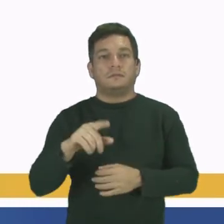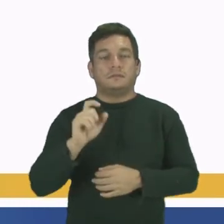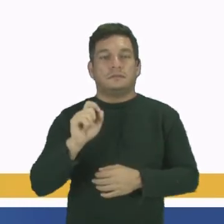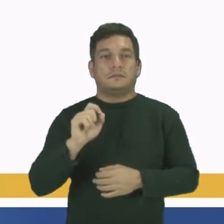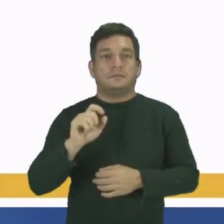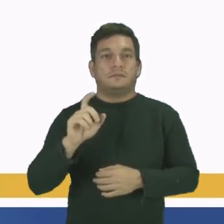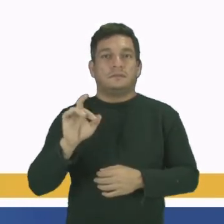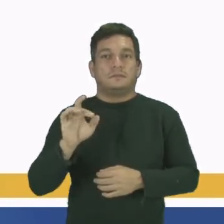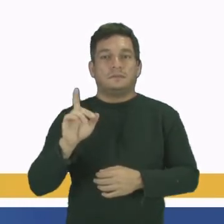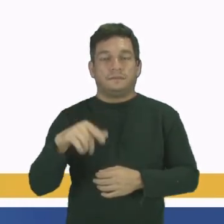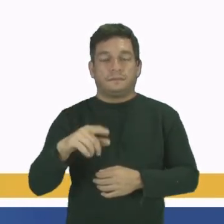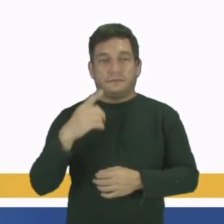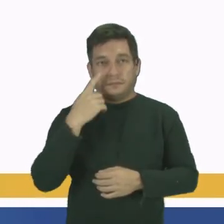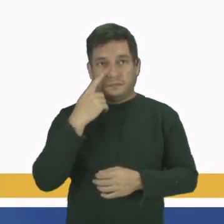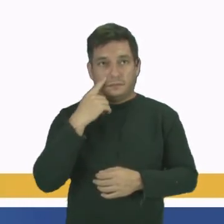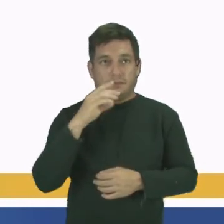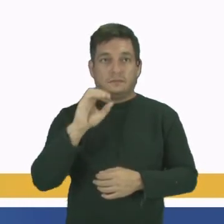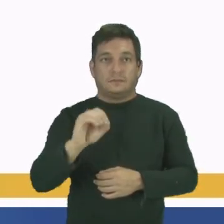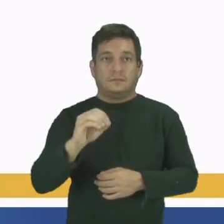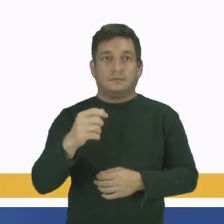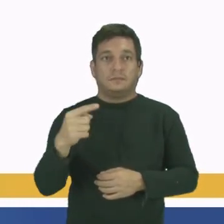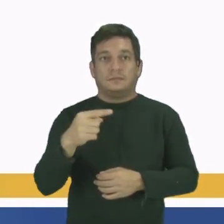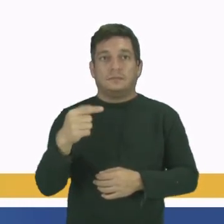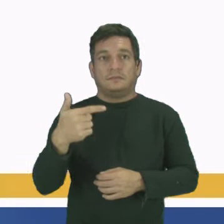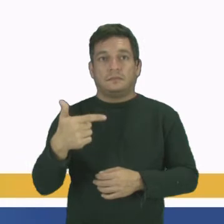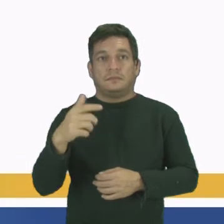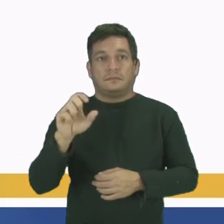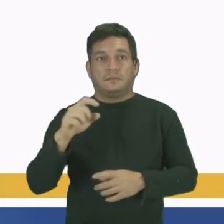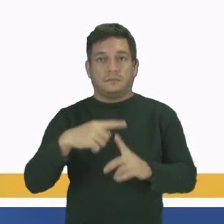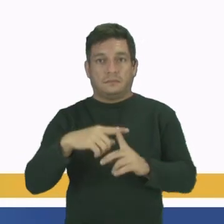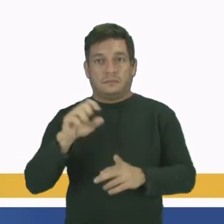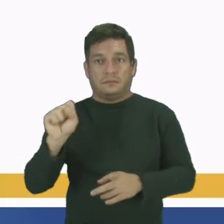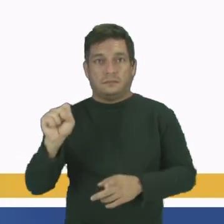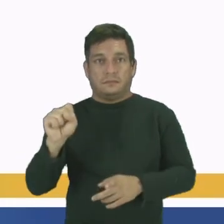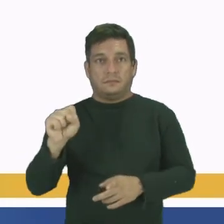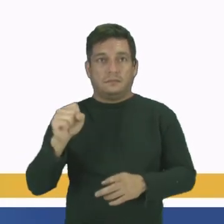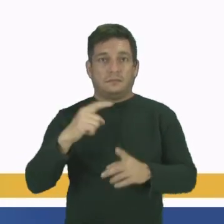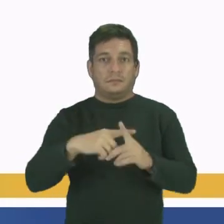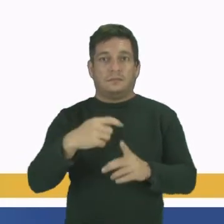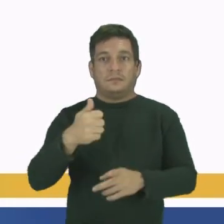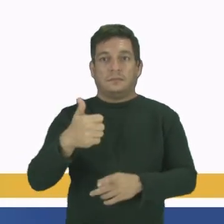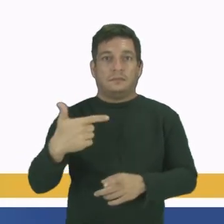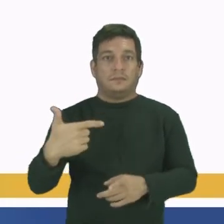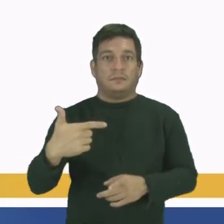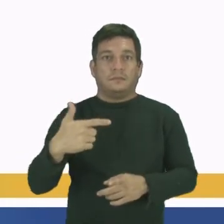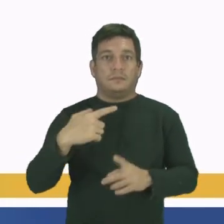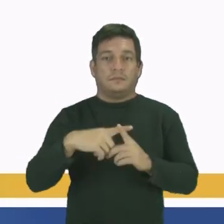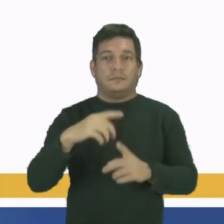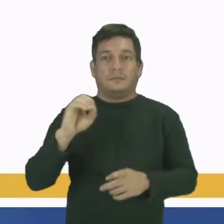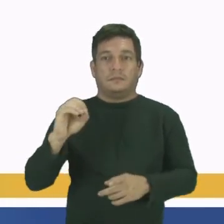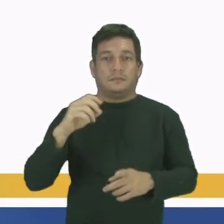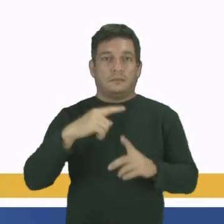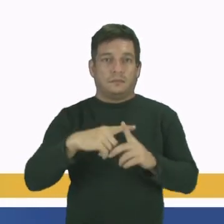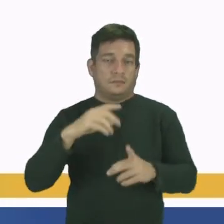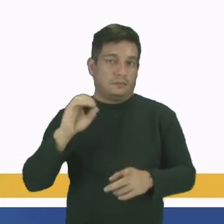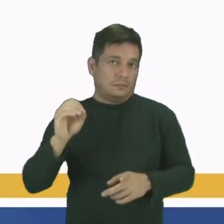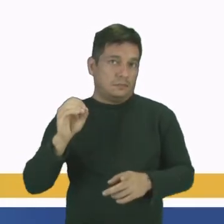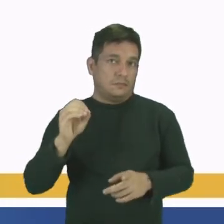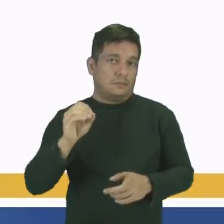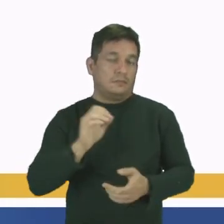esses elementos, então ficará 0 menos 2 mais 8 mais 12 mais 0 e mais